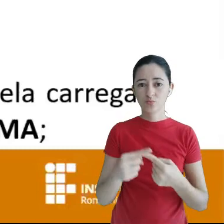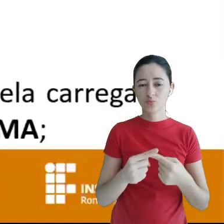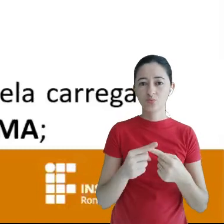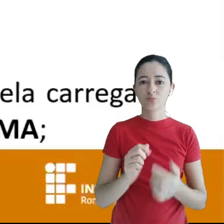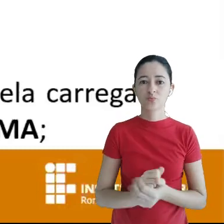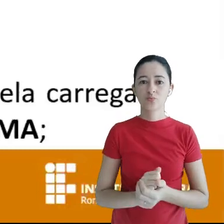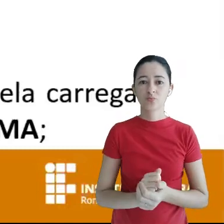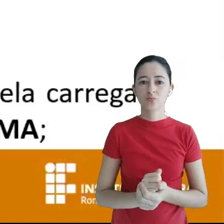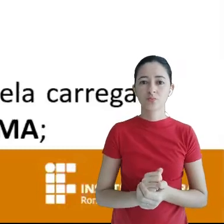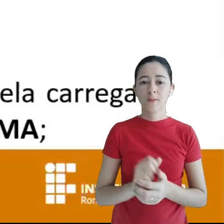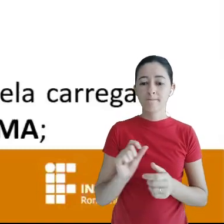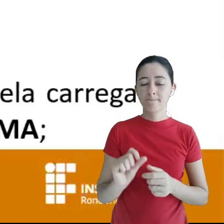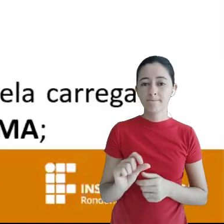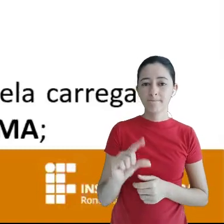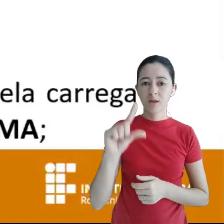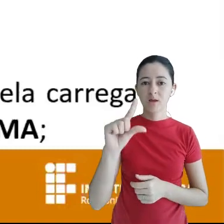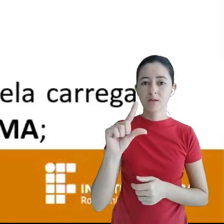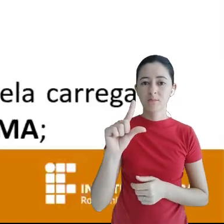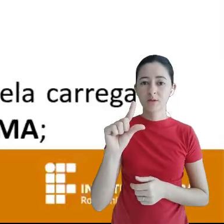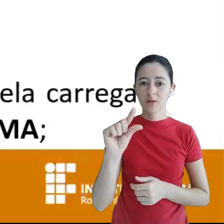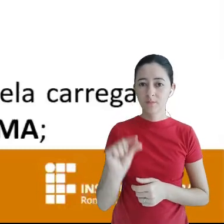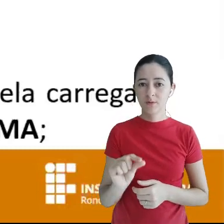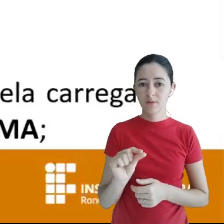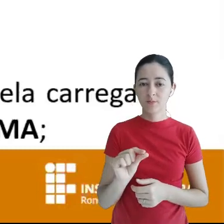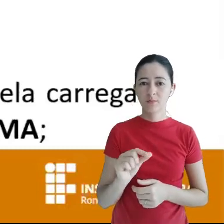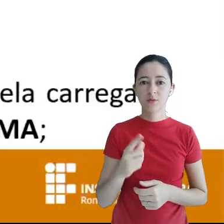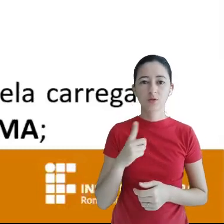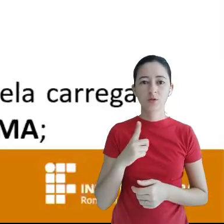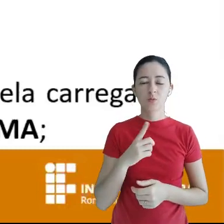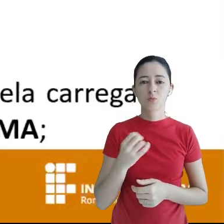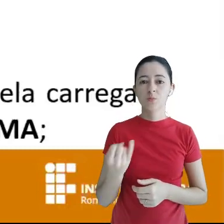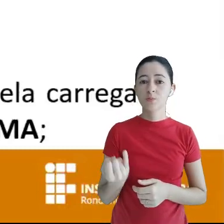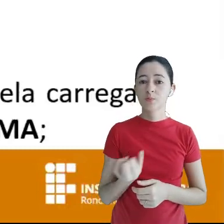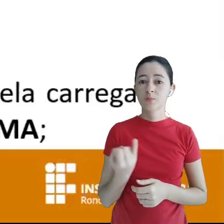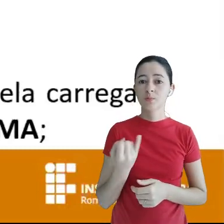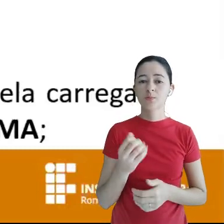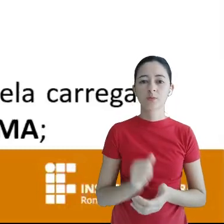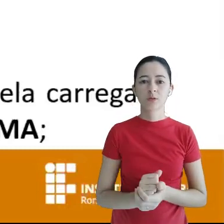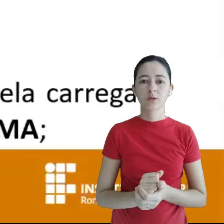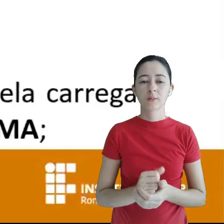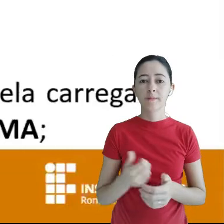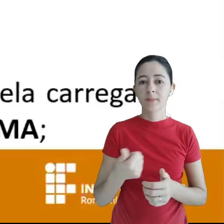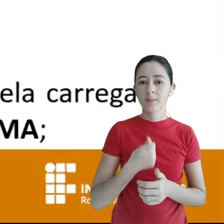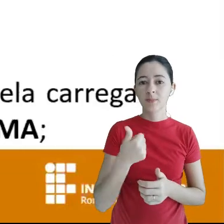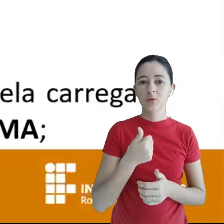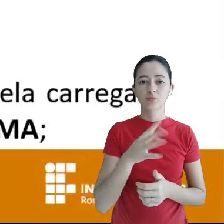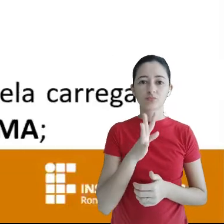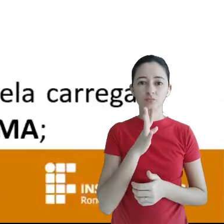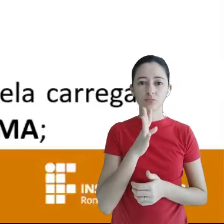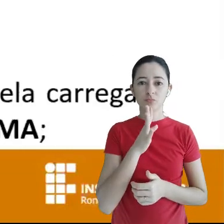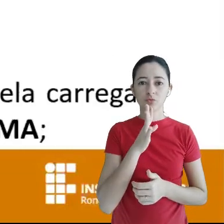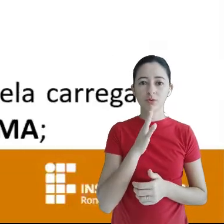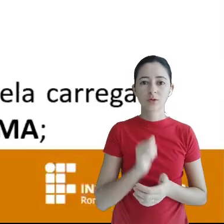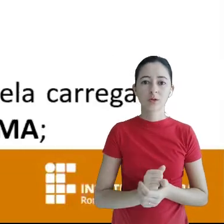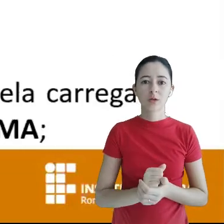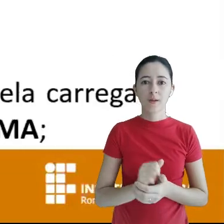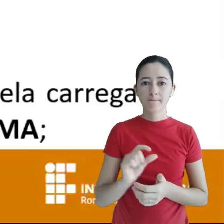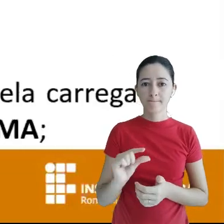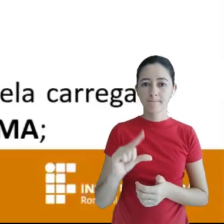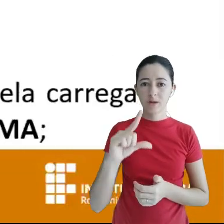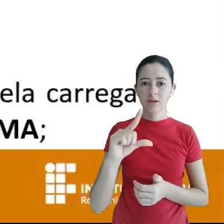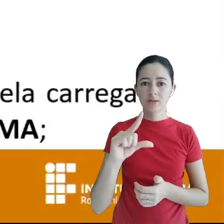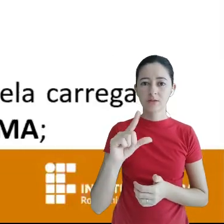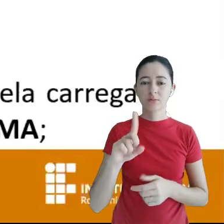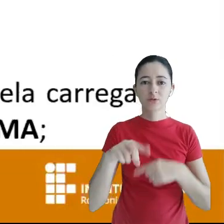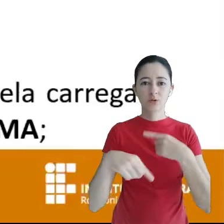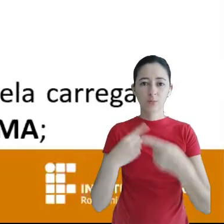máxima e a cardinalidade mínima. Tá? Então, primeiro a gente vai ver qual é a cardinalidade máxima. Depois, a gente vai ver